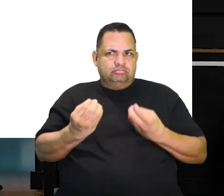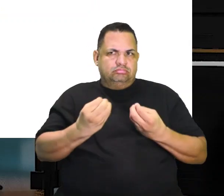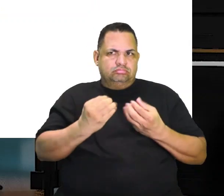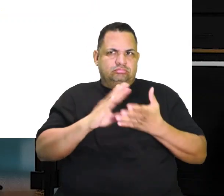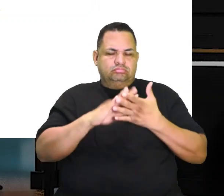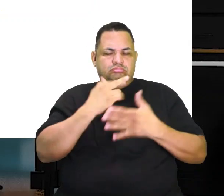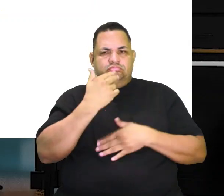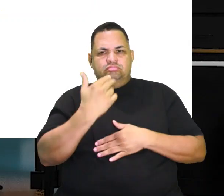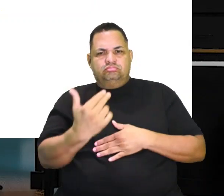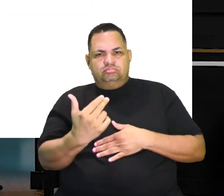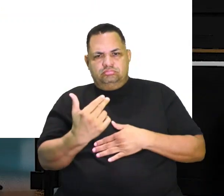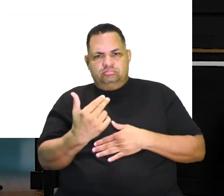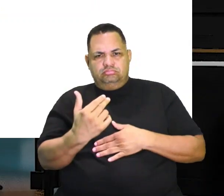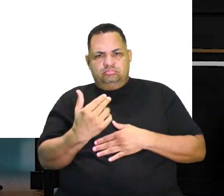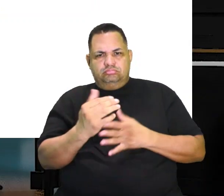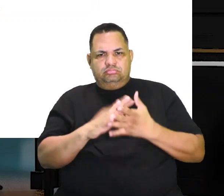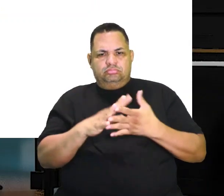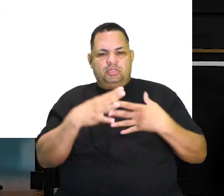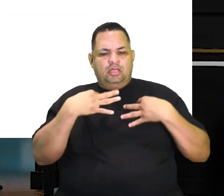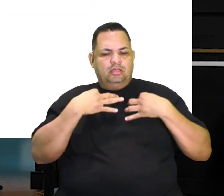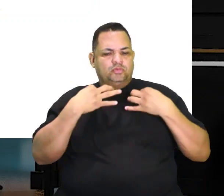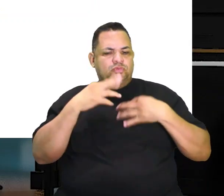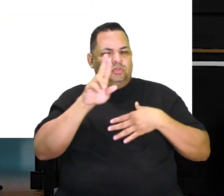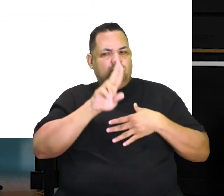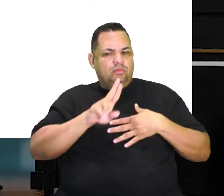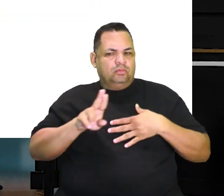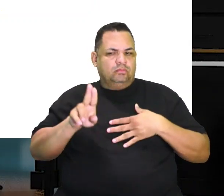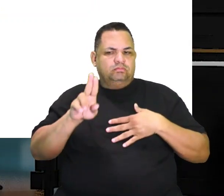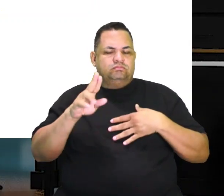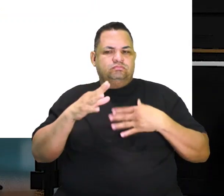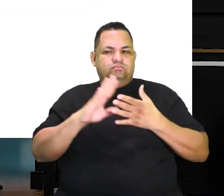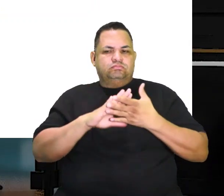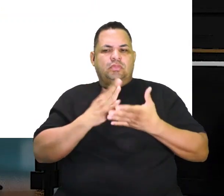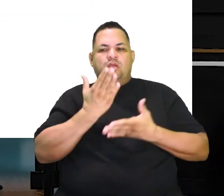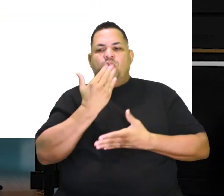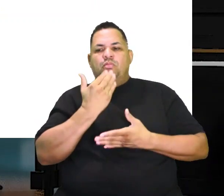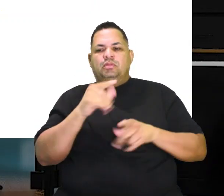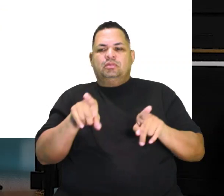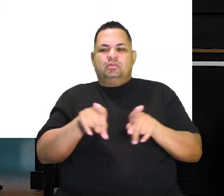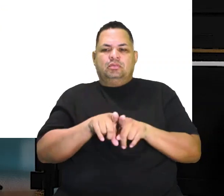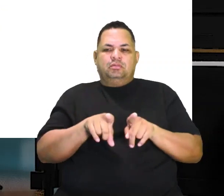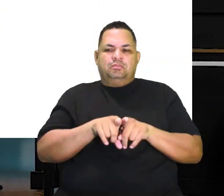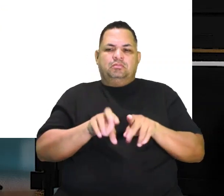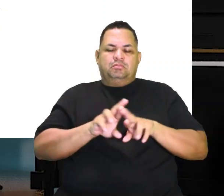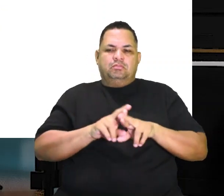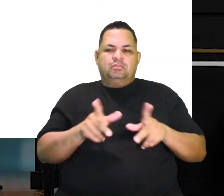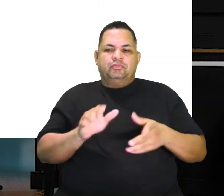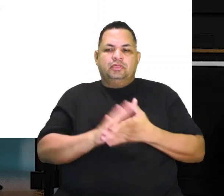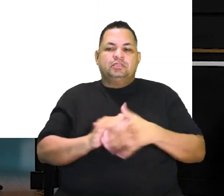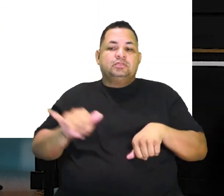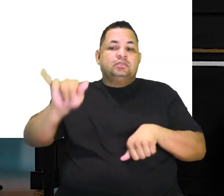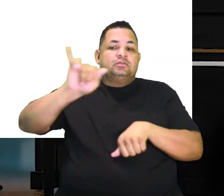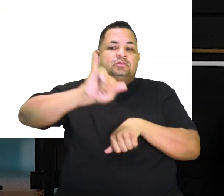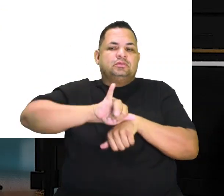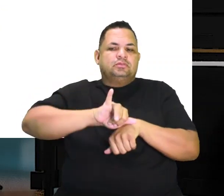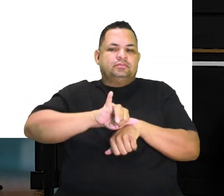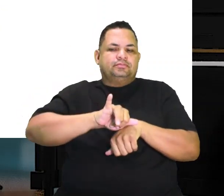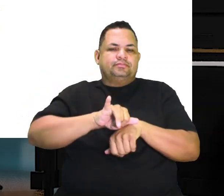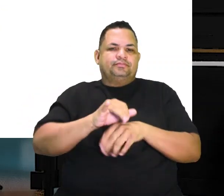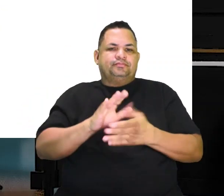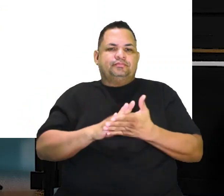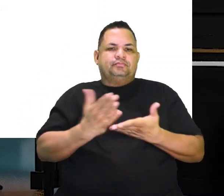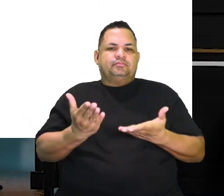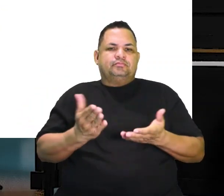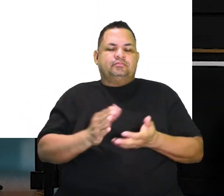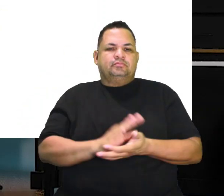na linguagem, na forma de vestir, nos pratos típicos, diferente da capital. Capital que já é